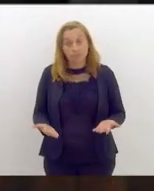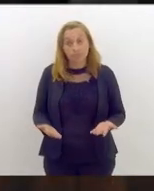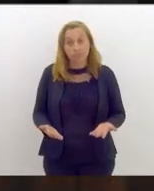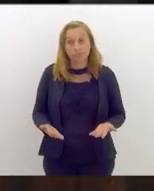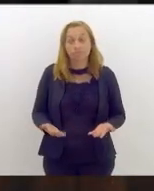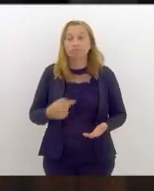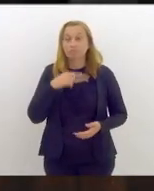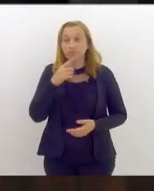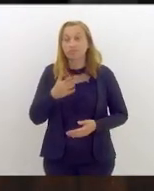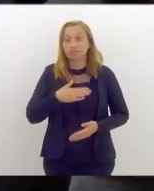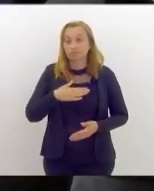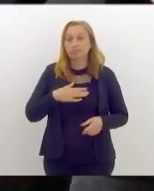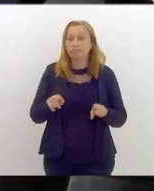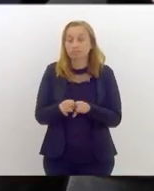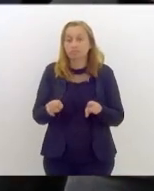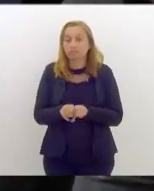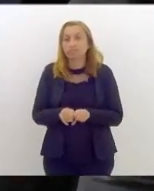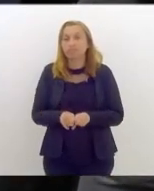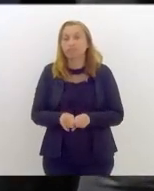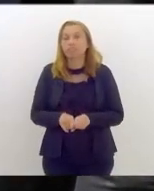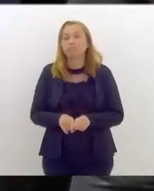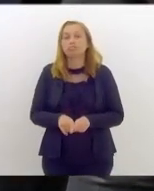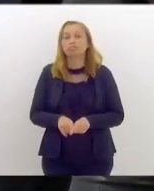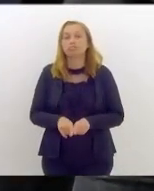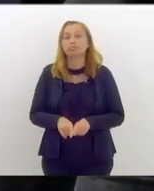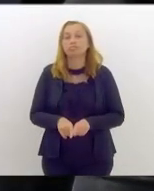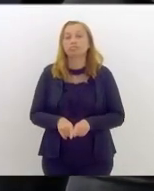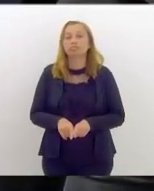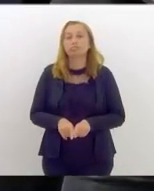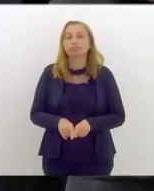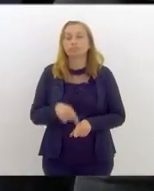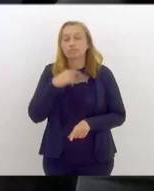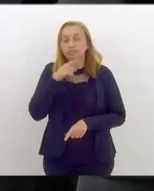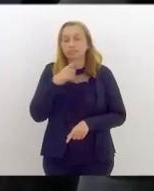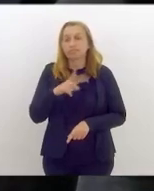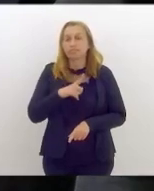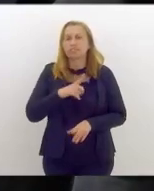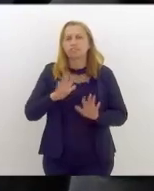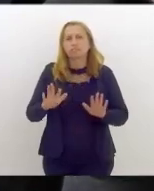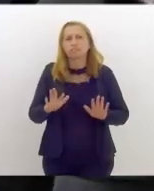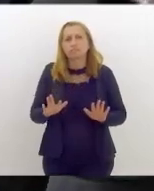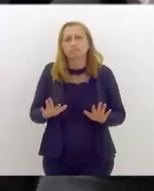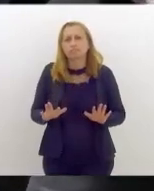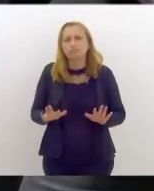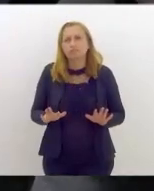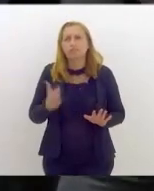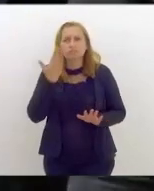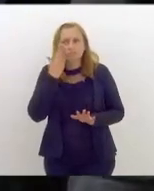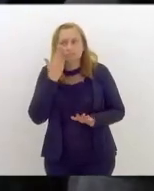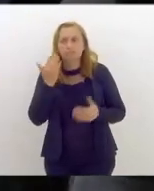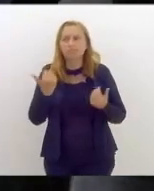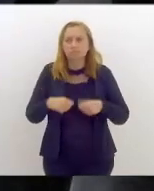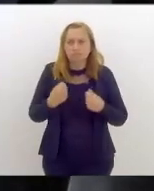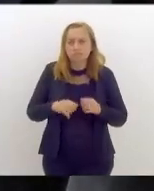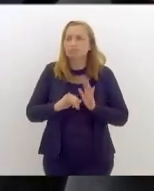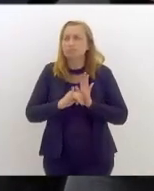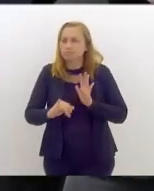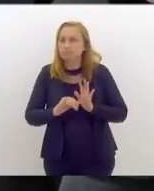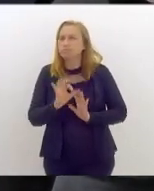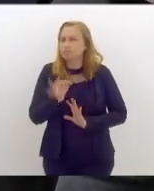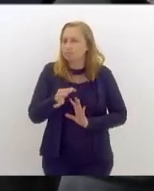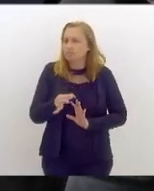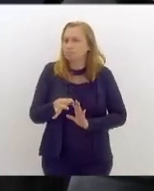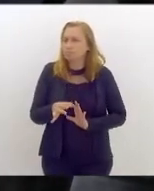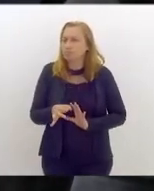tem a ver com a minha dúvida Ok sabe o que que tem dúvidas mas assim eu entendo a necessidade da publicação por